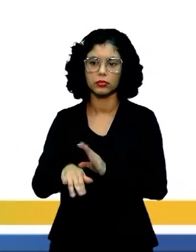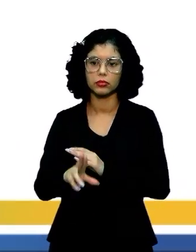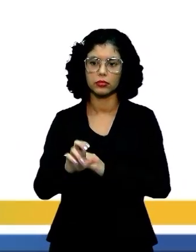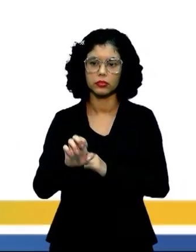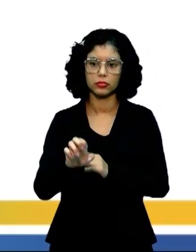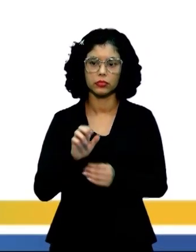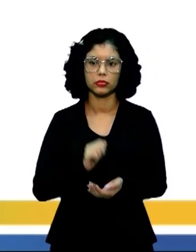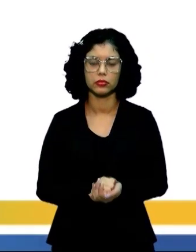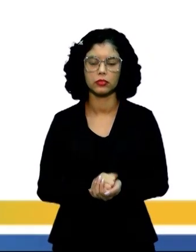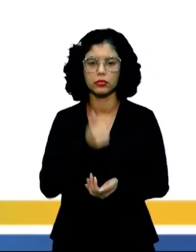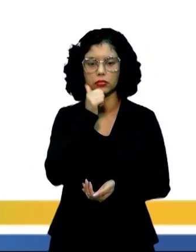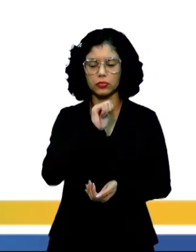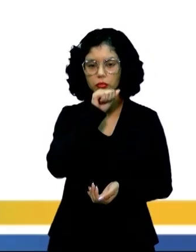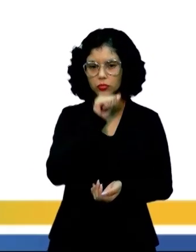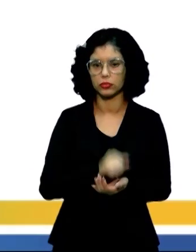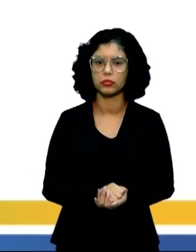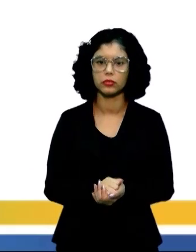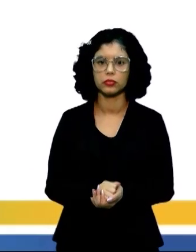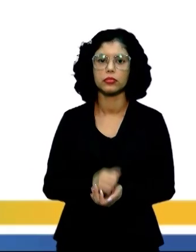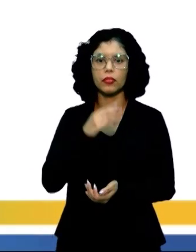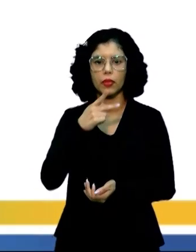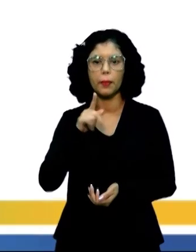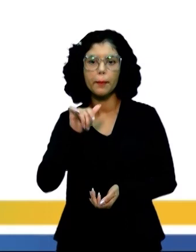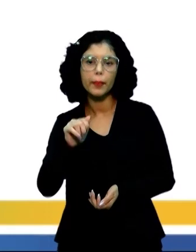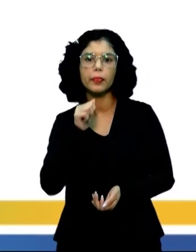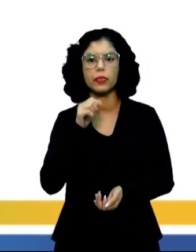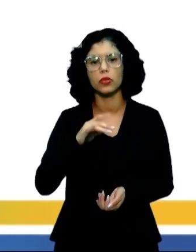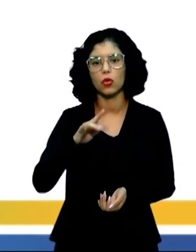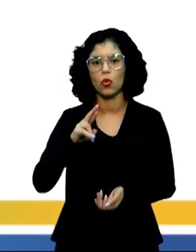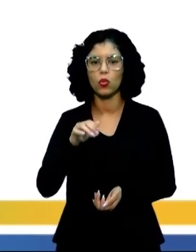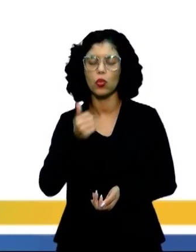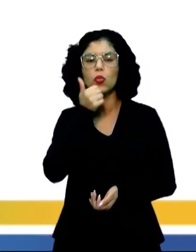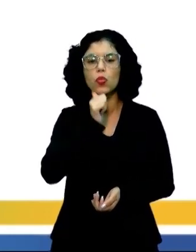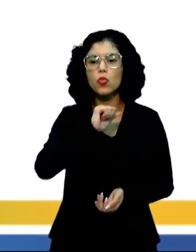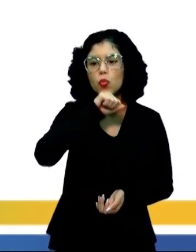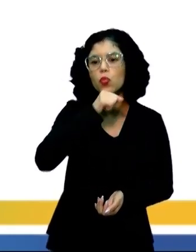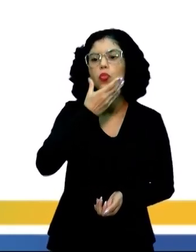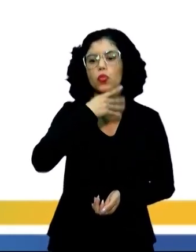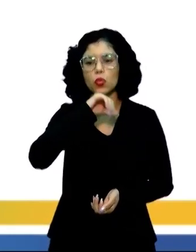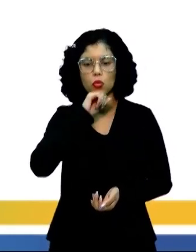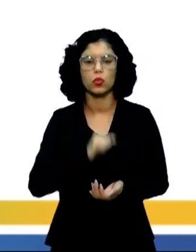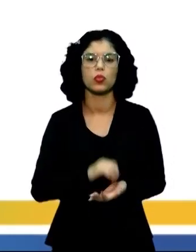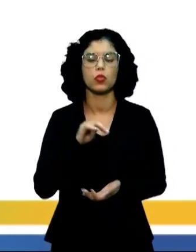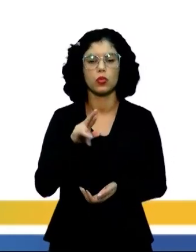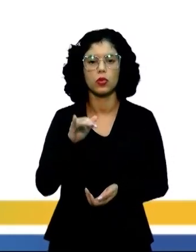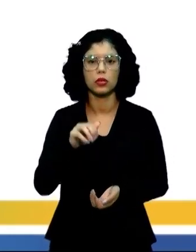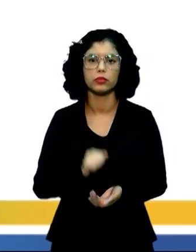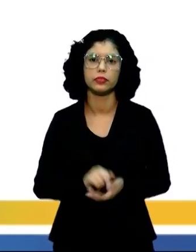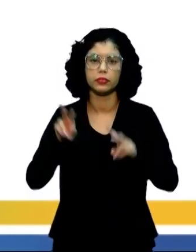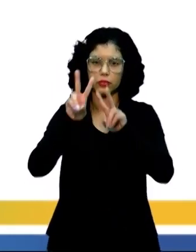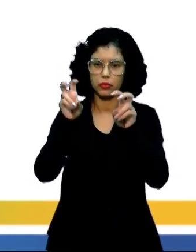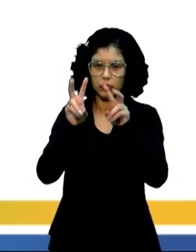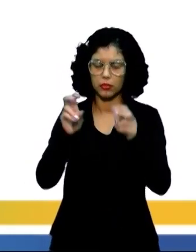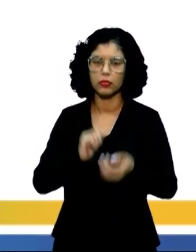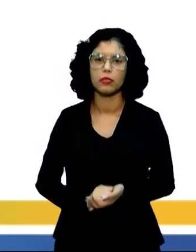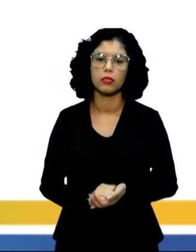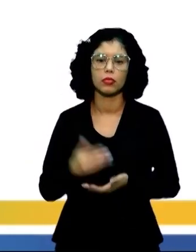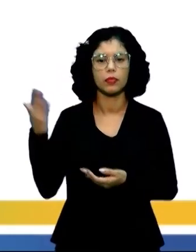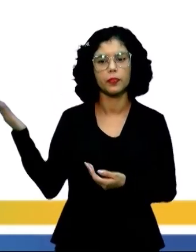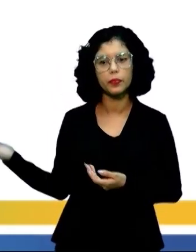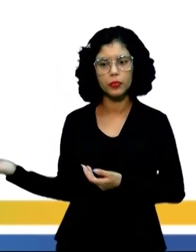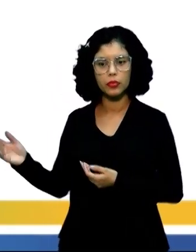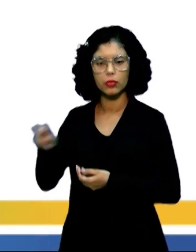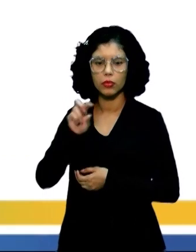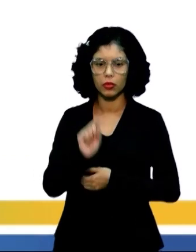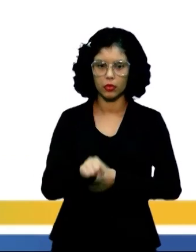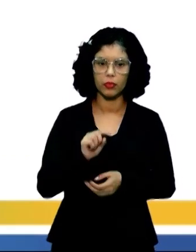gente fala do conto Pai contra Mãe, por que esse título? Eu escolhi aí, coloquei o link para vocês